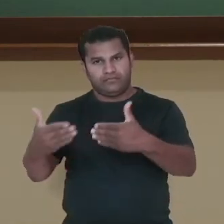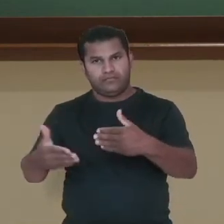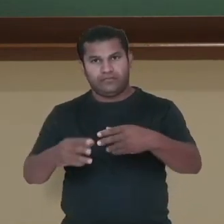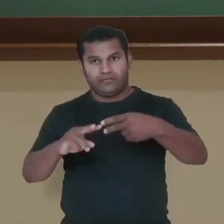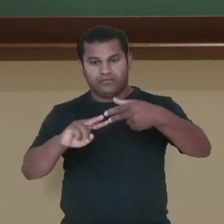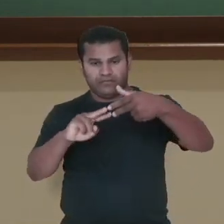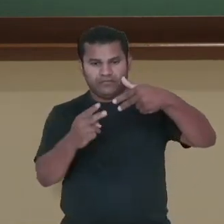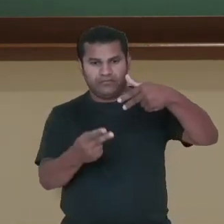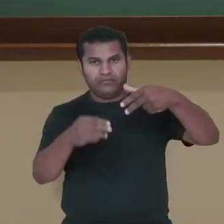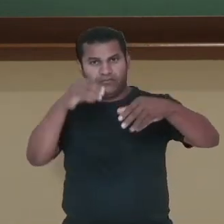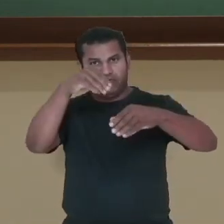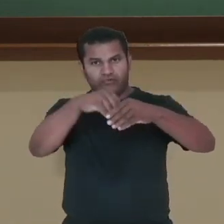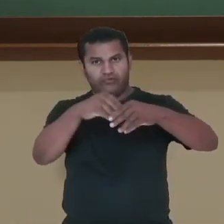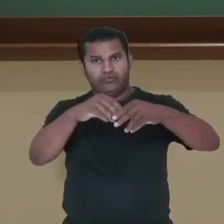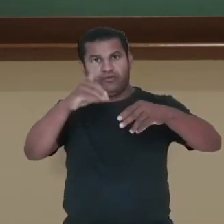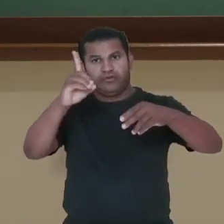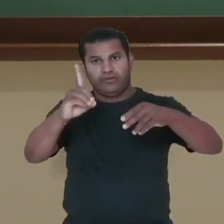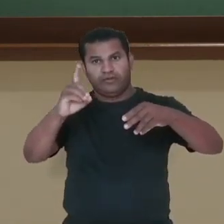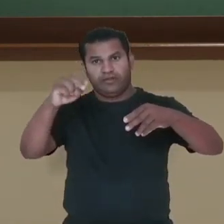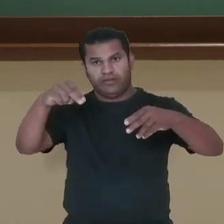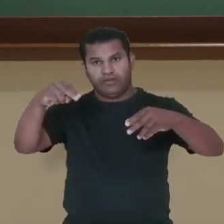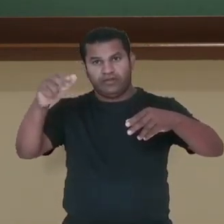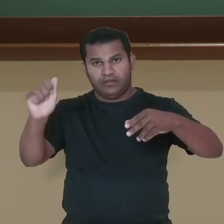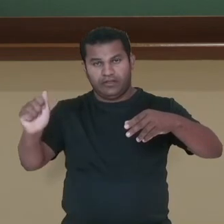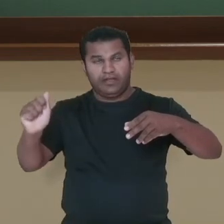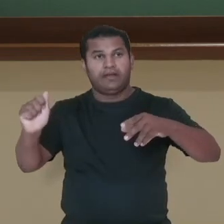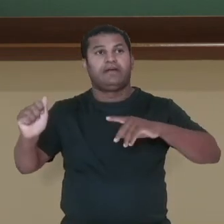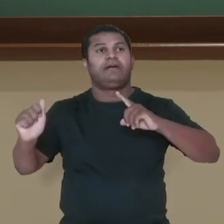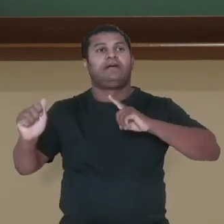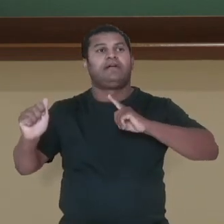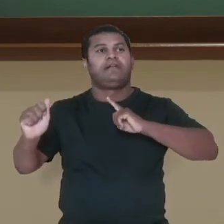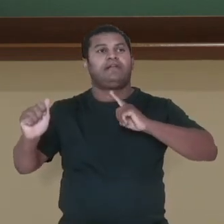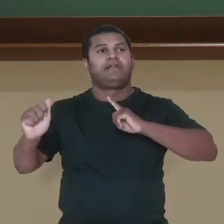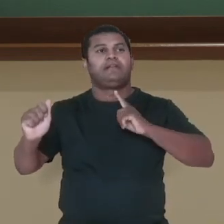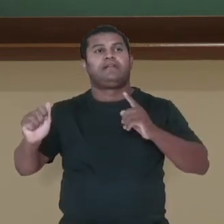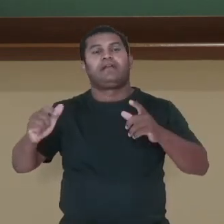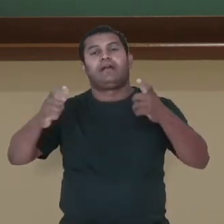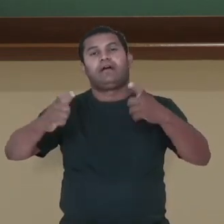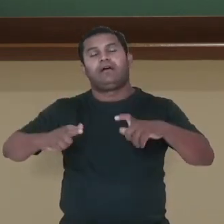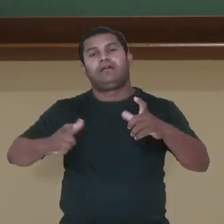distribuição desses genes naquele local são bem